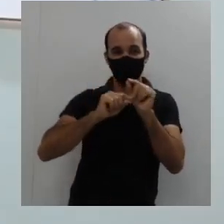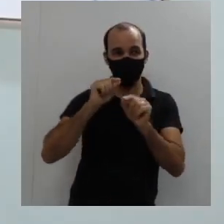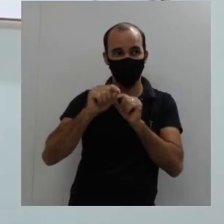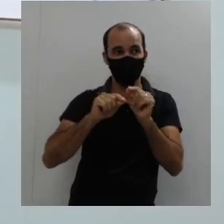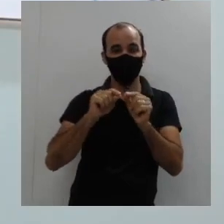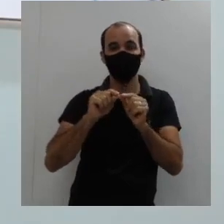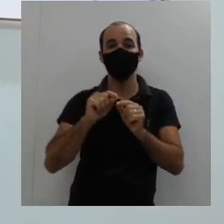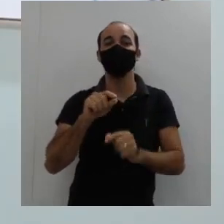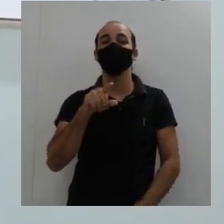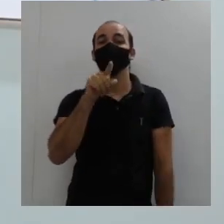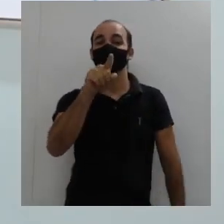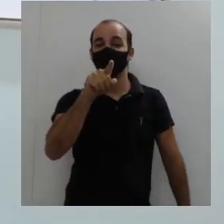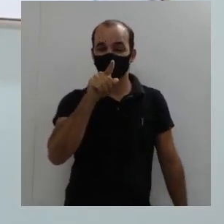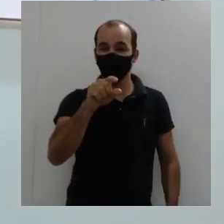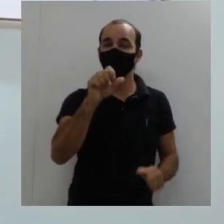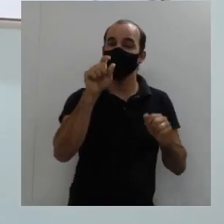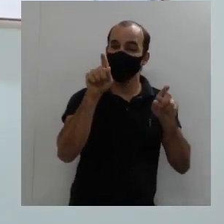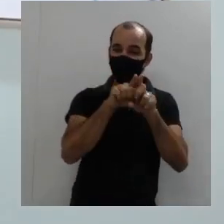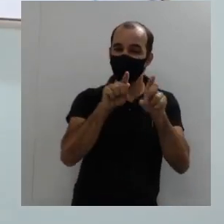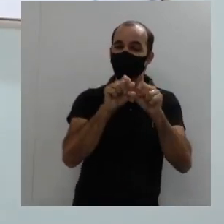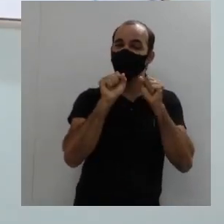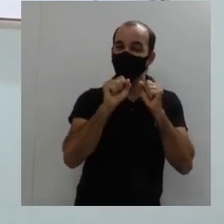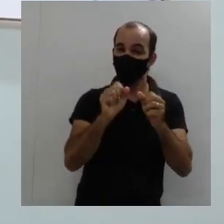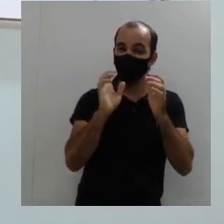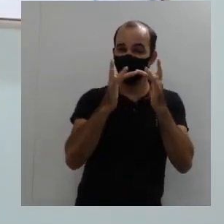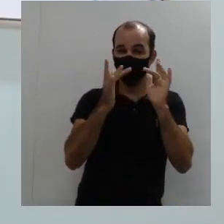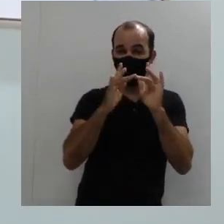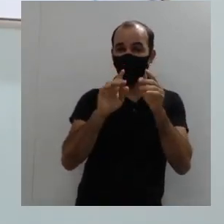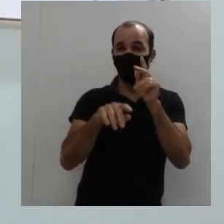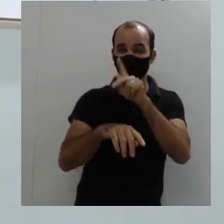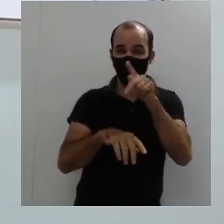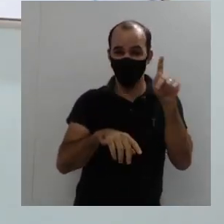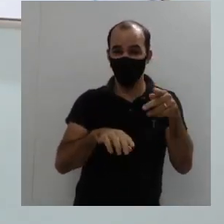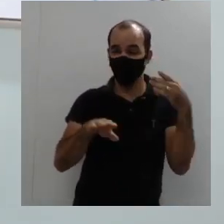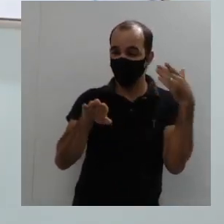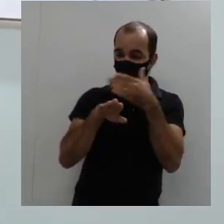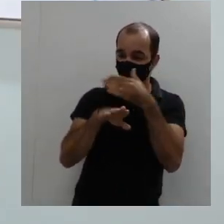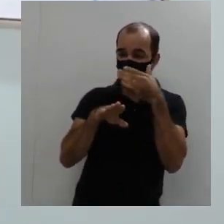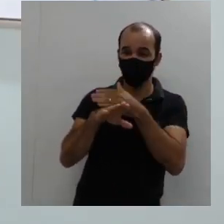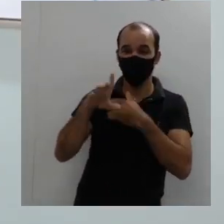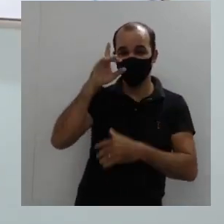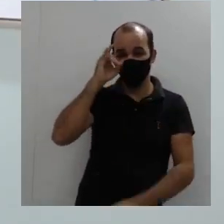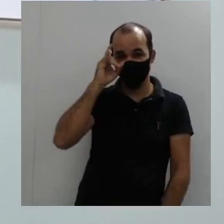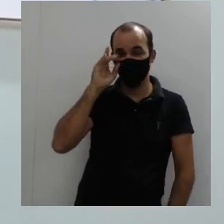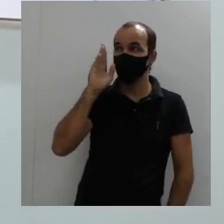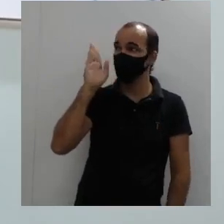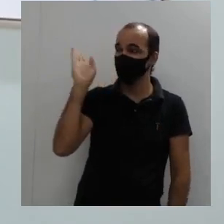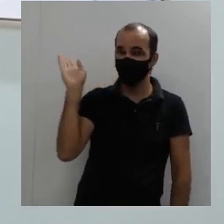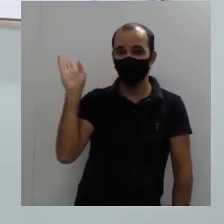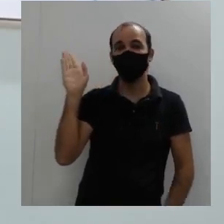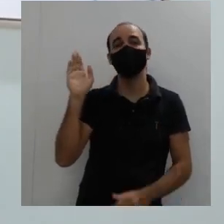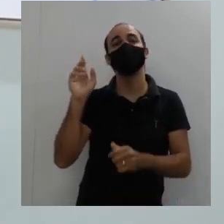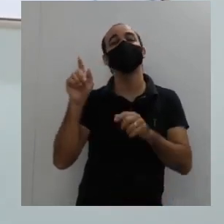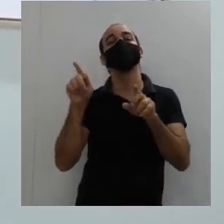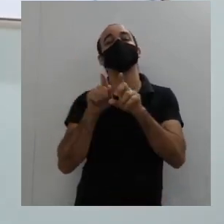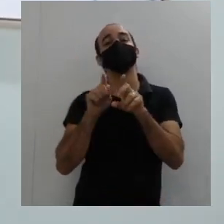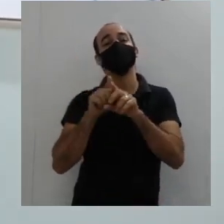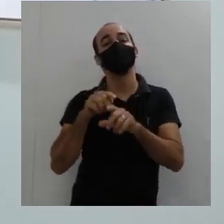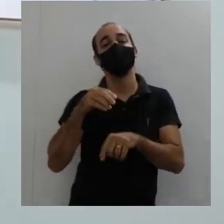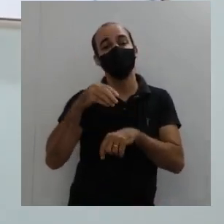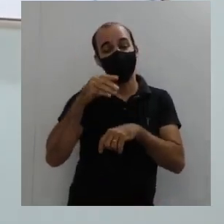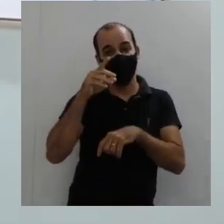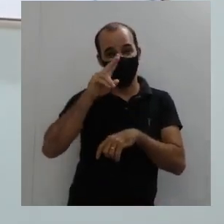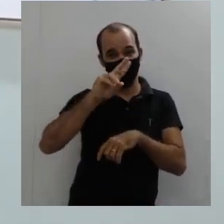você vai entrar lá no Marconi, @Marconi1977, nós vamos ter aqui, daqui a pouquinho eu vou falar para você, vou lançar para você